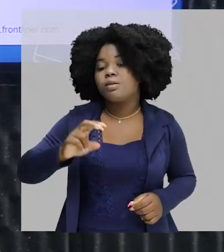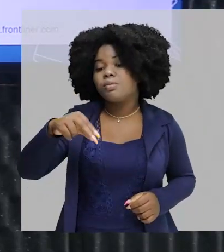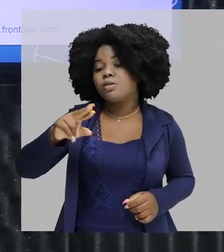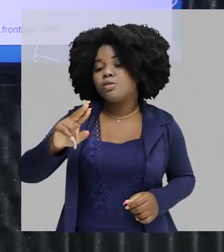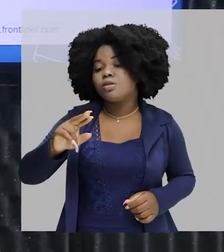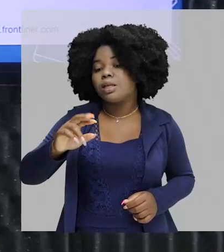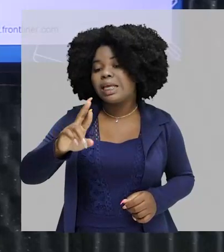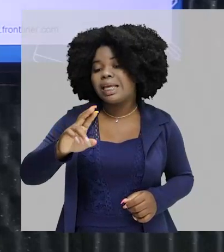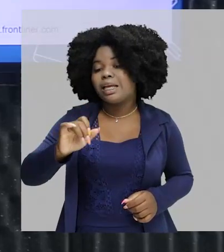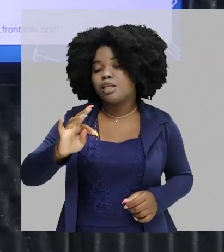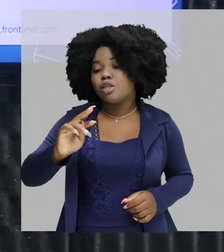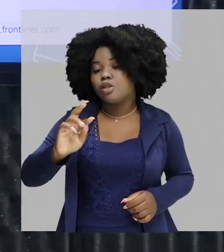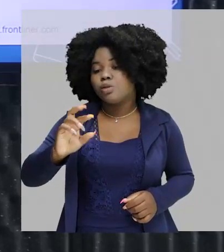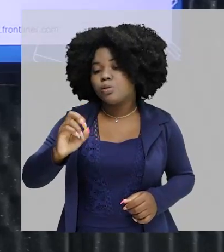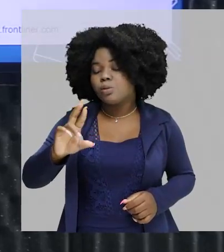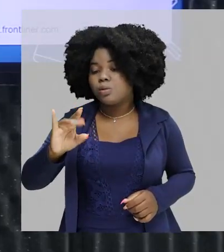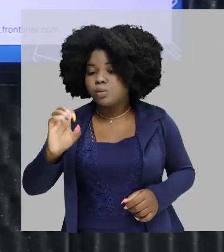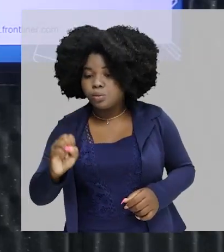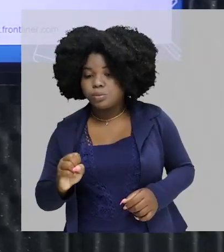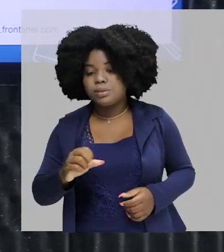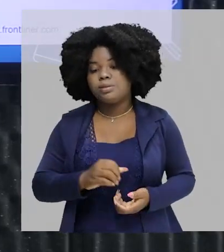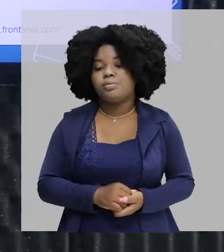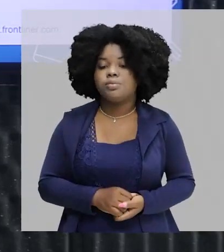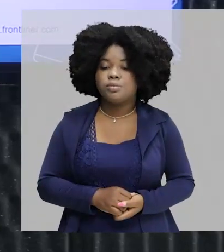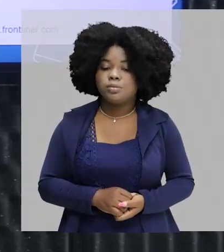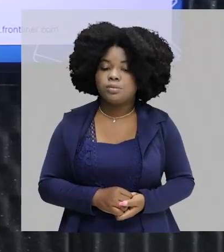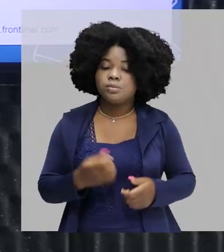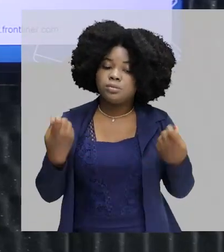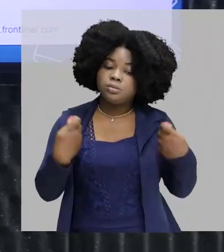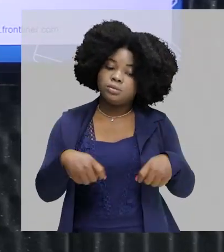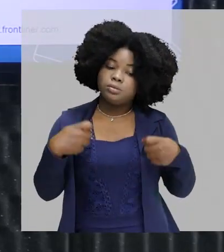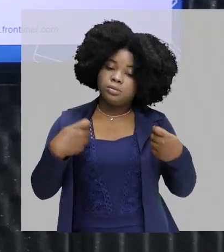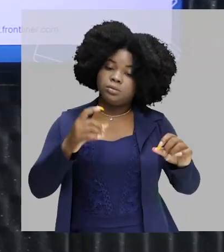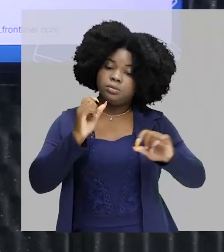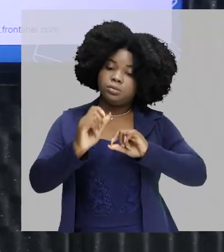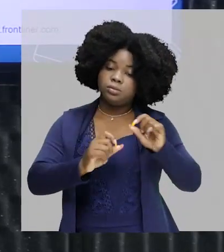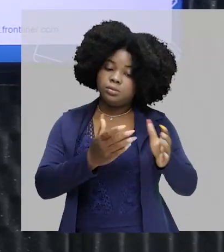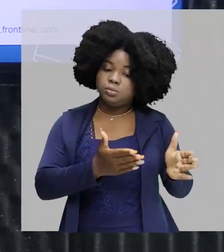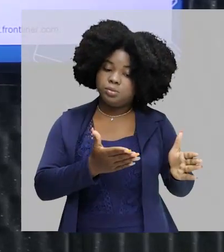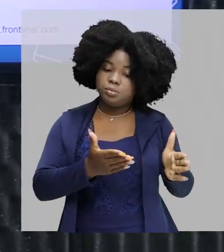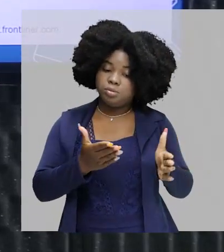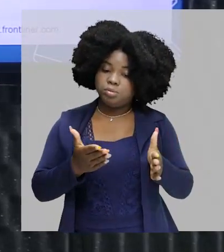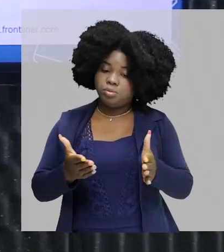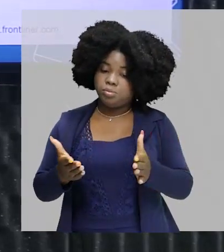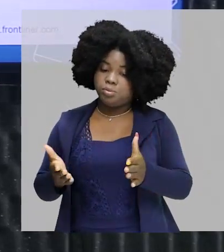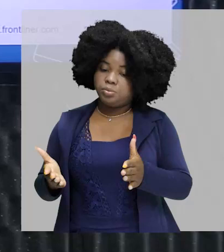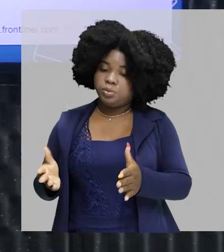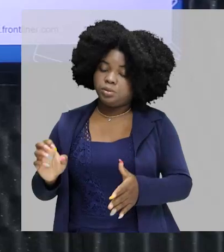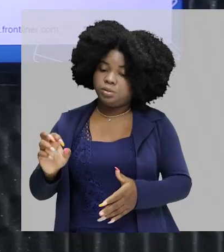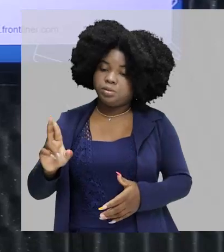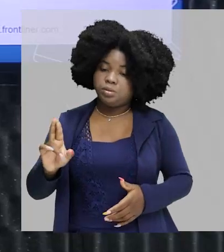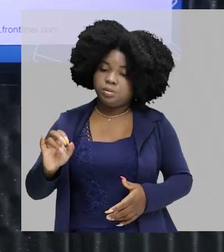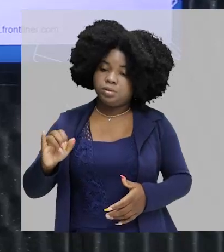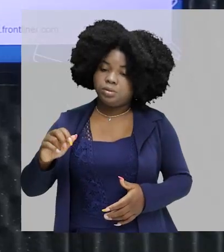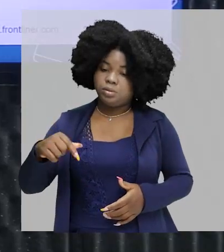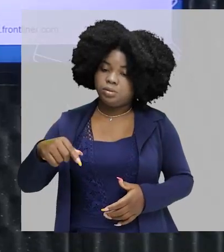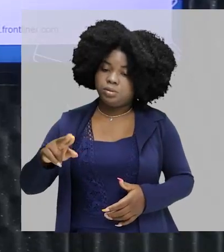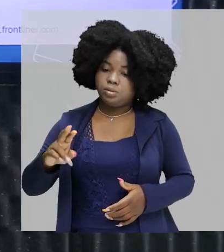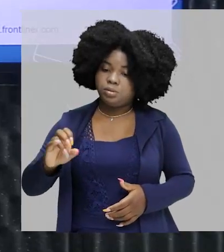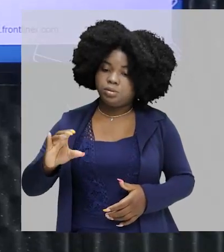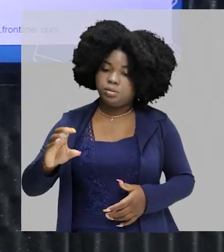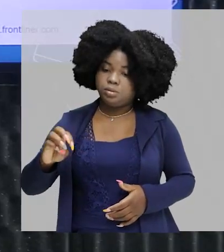certo? E nem também para as bombas atômicas. É preciso passar por um processo de enriquecimento,